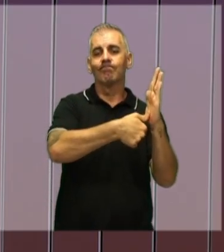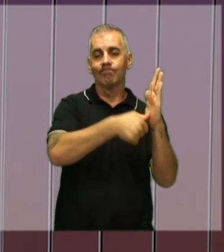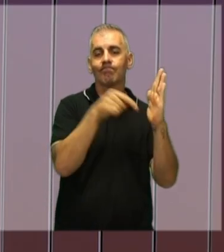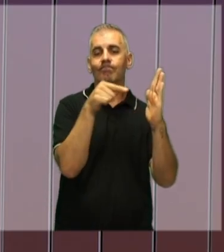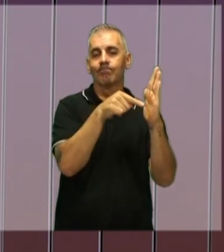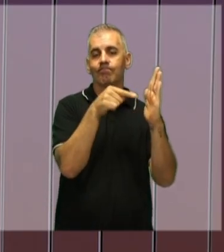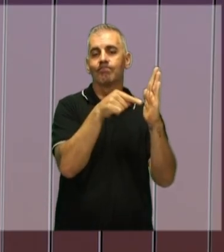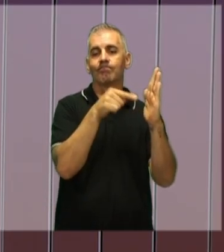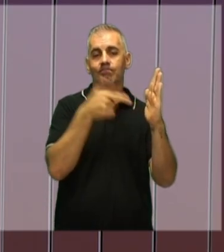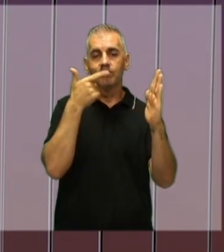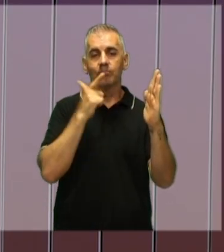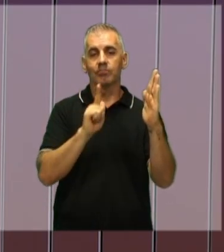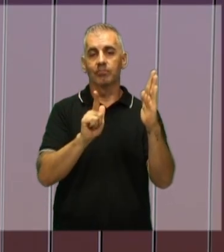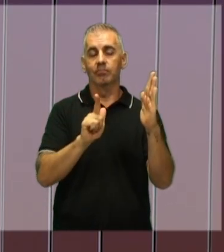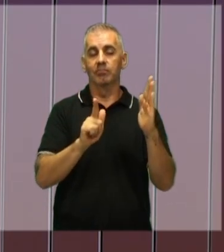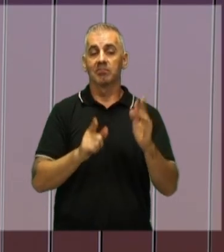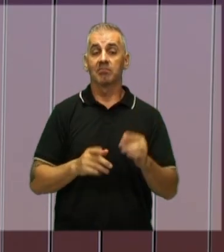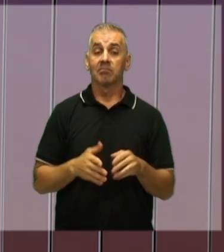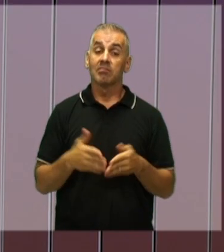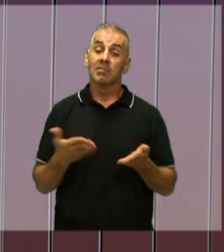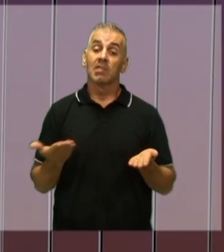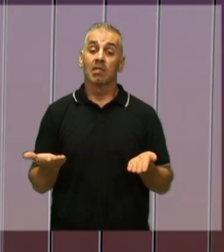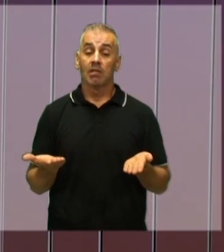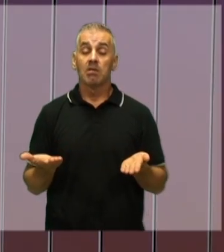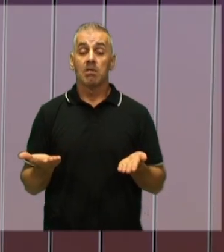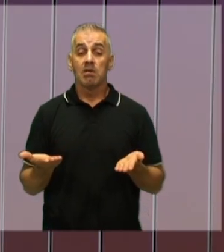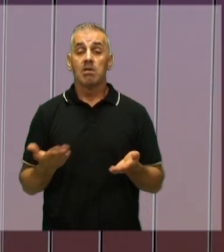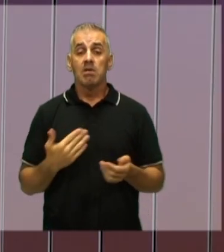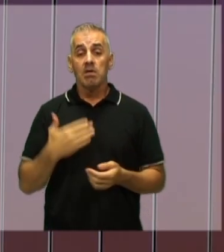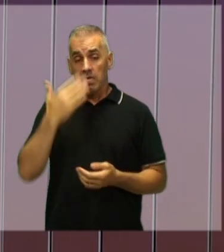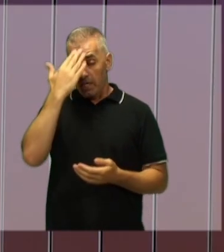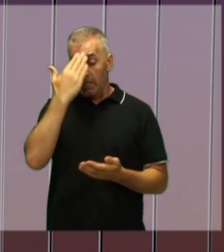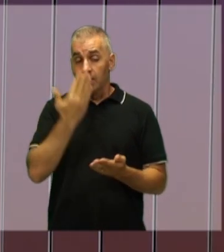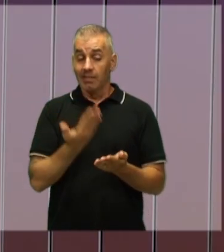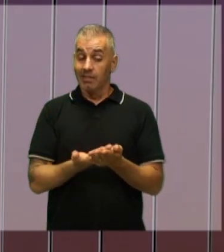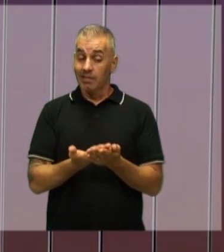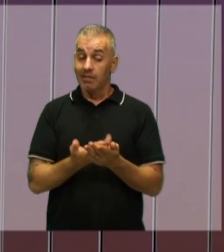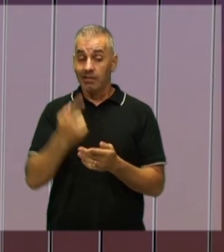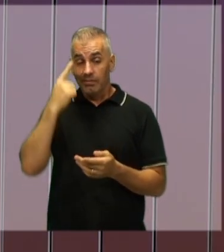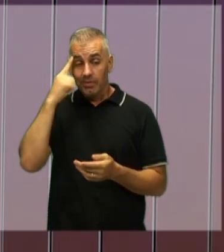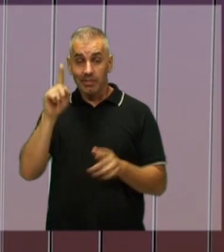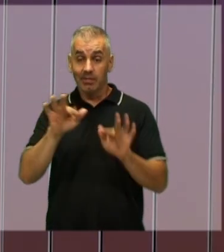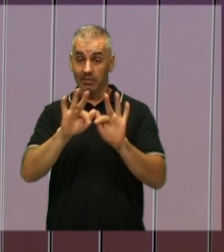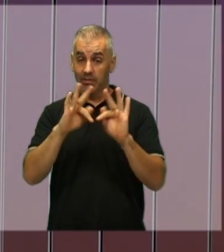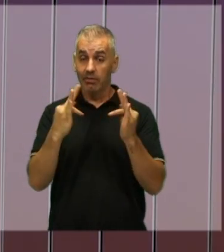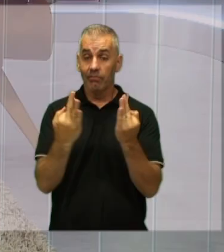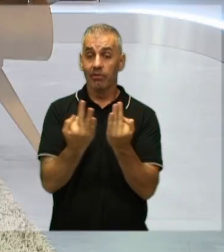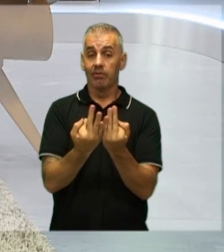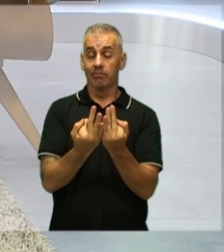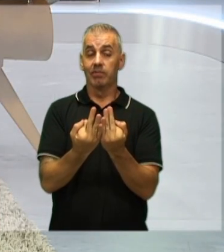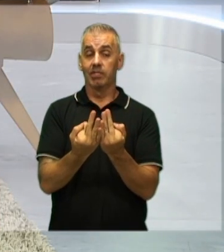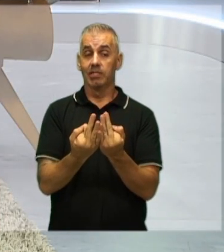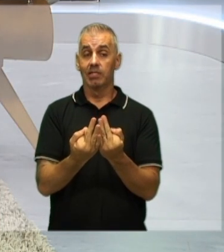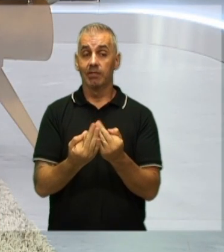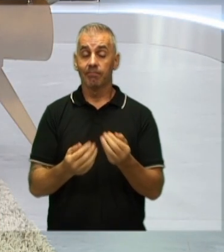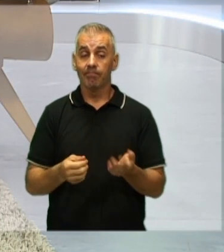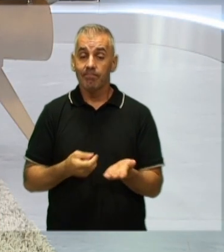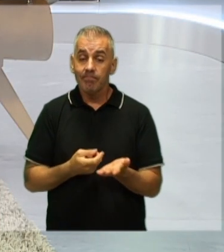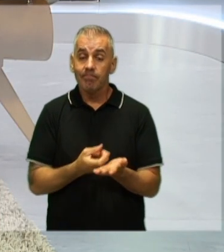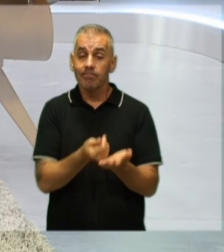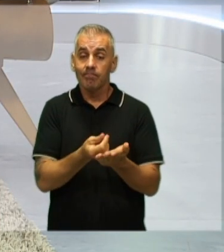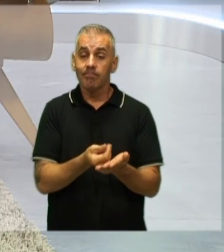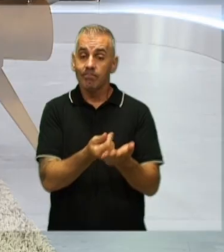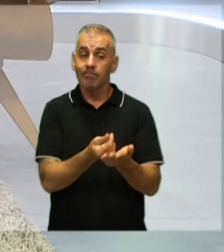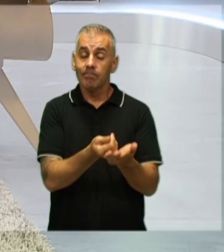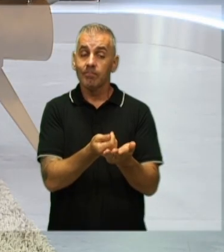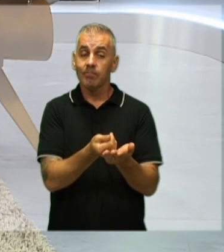selo familiar. Então, eu acredito que pensando na família, pensando na... Então, um incentivo tributário, fiscal.